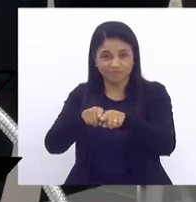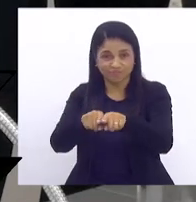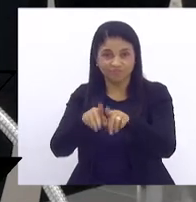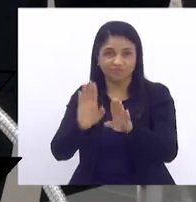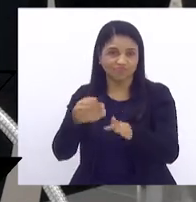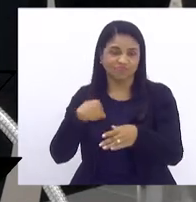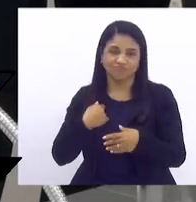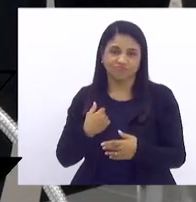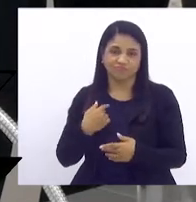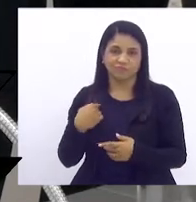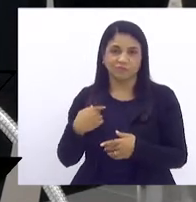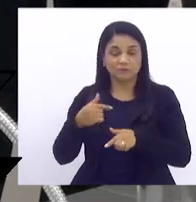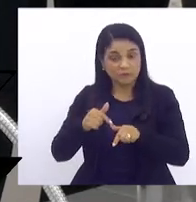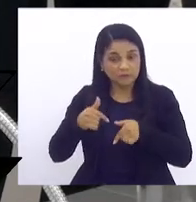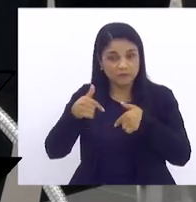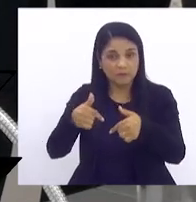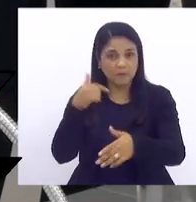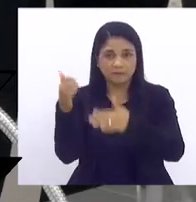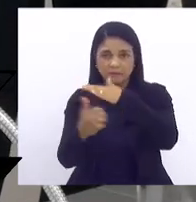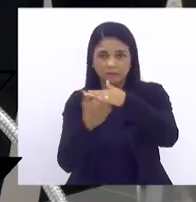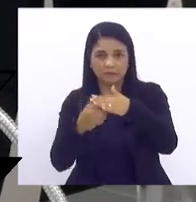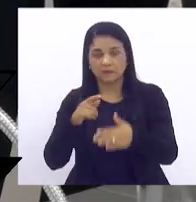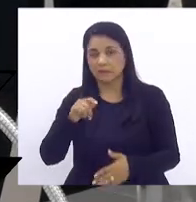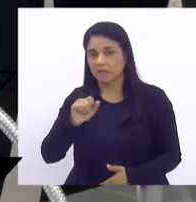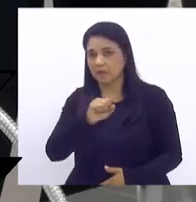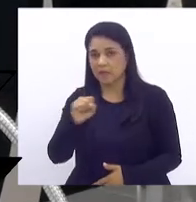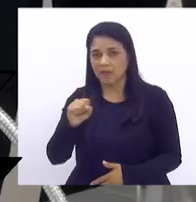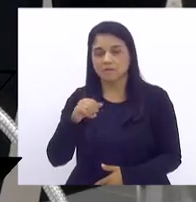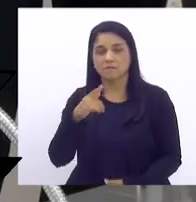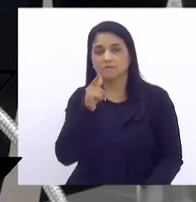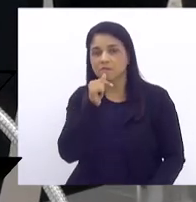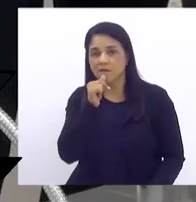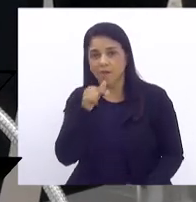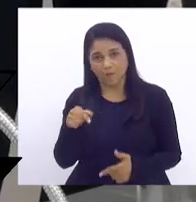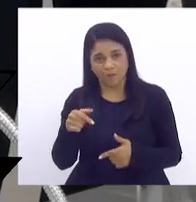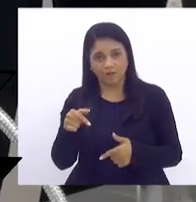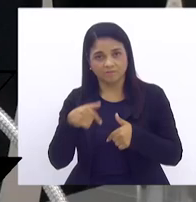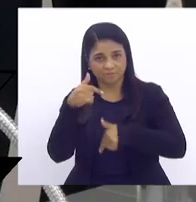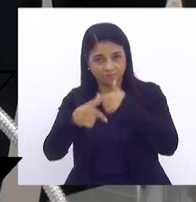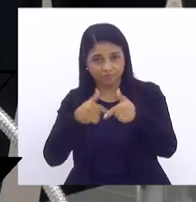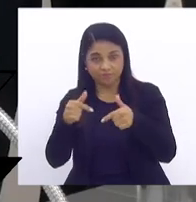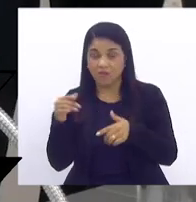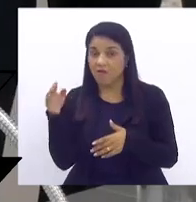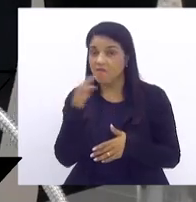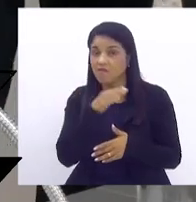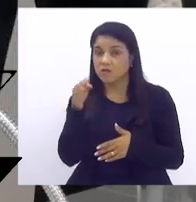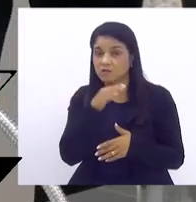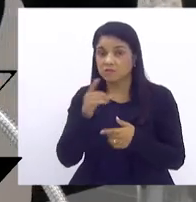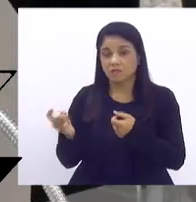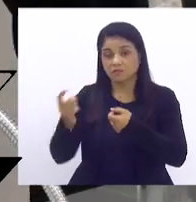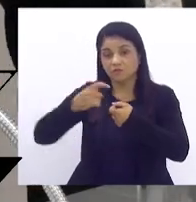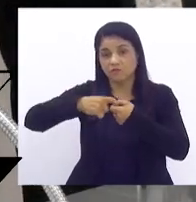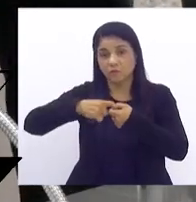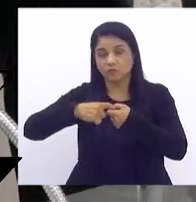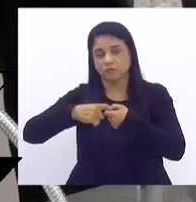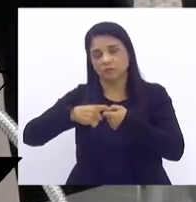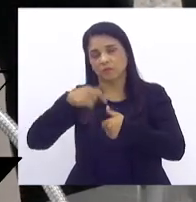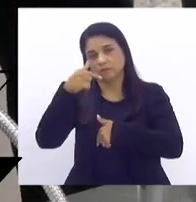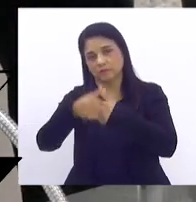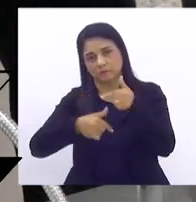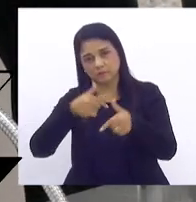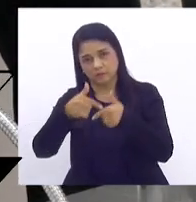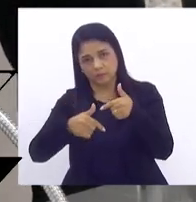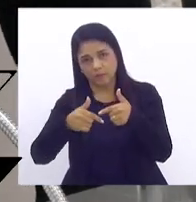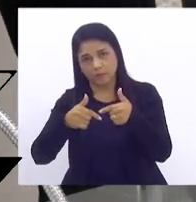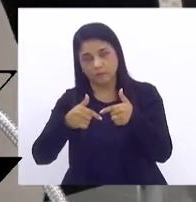vigentes dos serviços concessionados, seja de gás, de água, sobre a velocidade de restituição, nem para